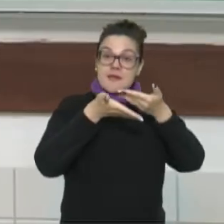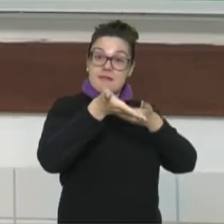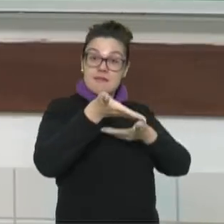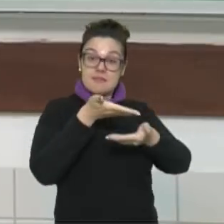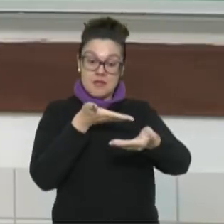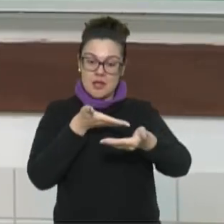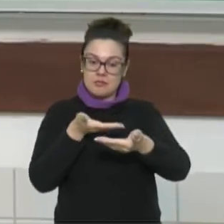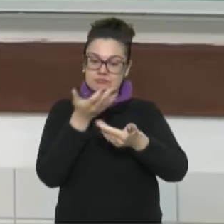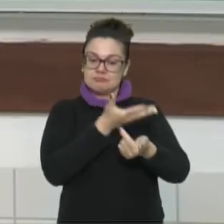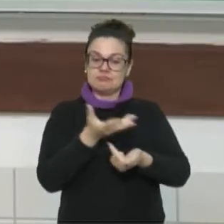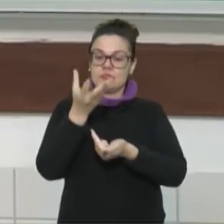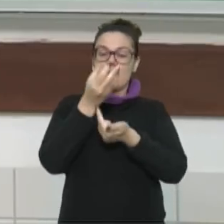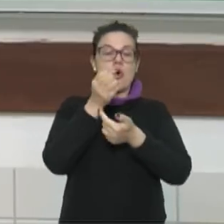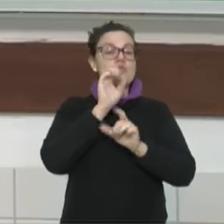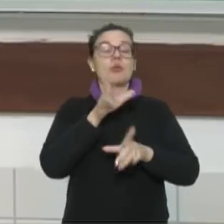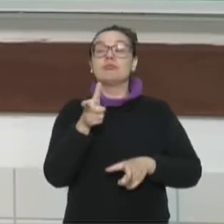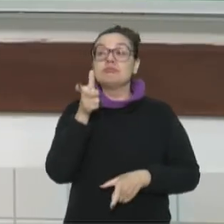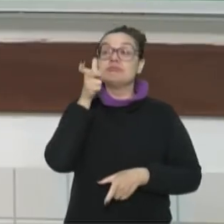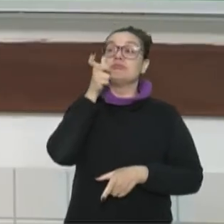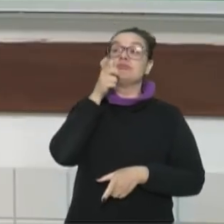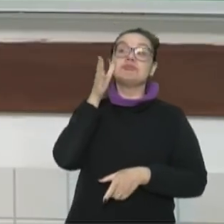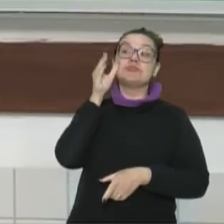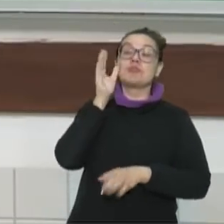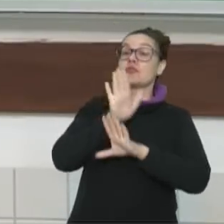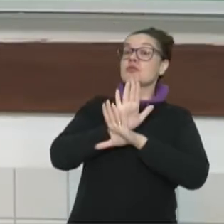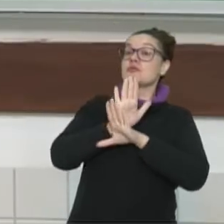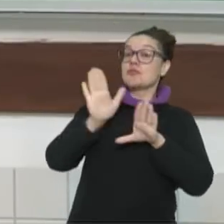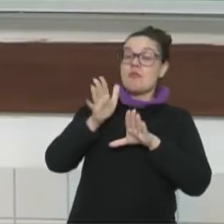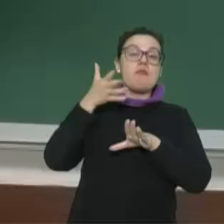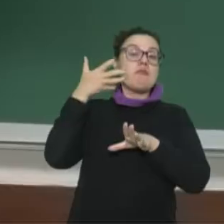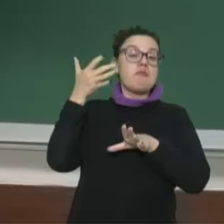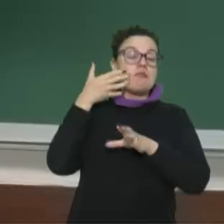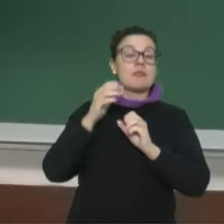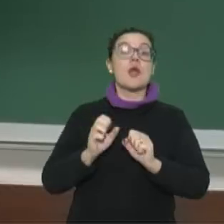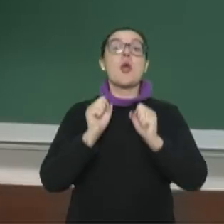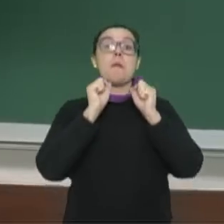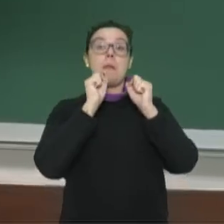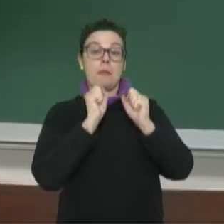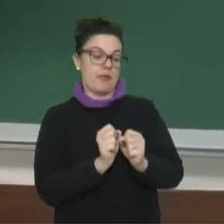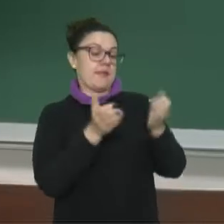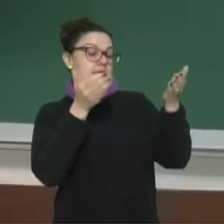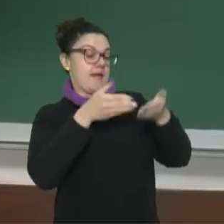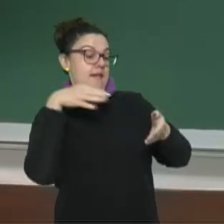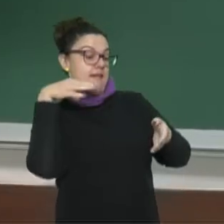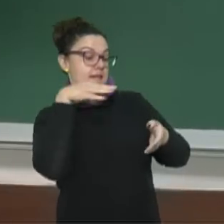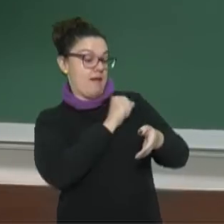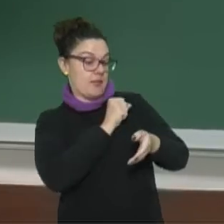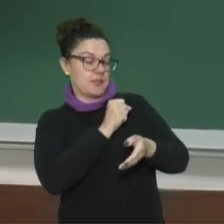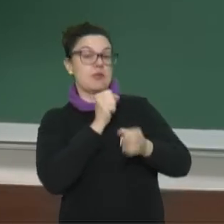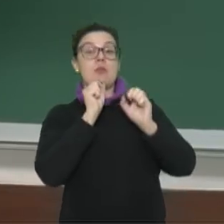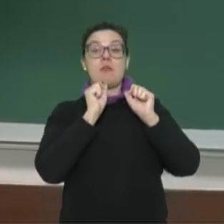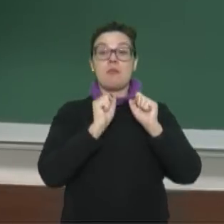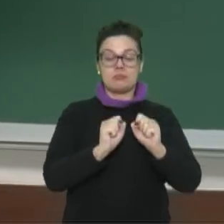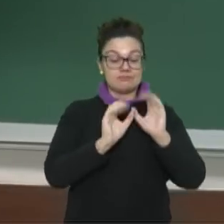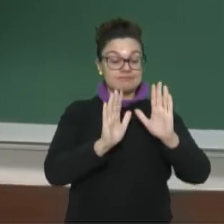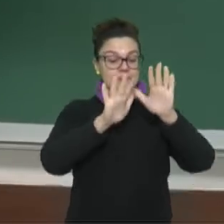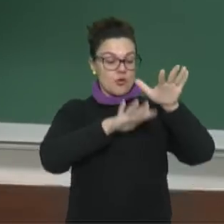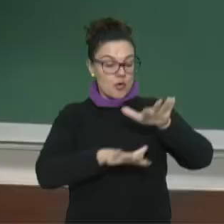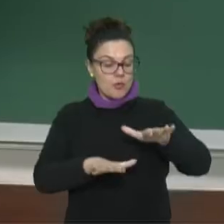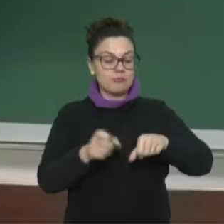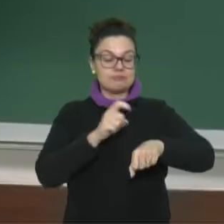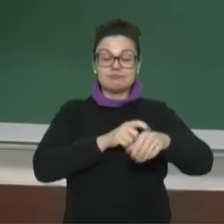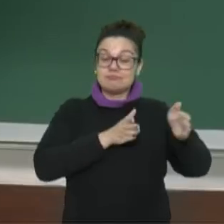obra ou não, ou apreciá-la, né? E lembrando que ela pode ser efêmera, né? Ou seja, ela pode acontecer só